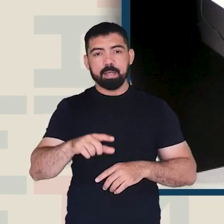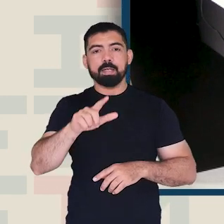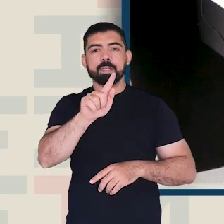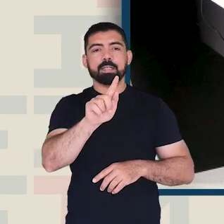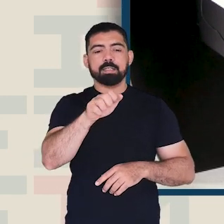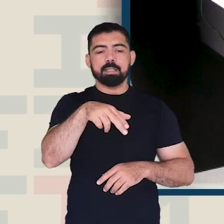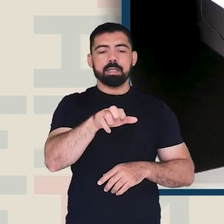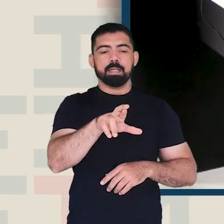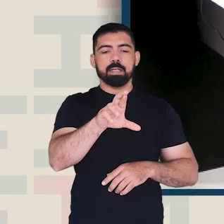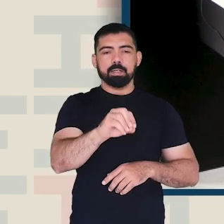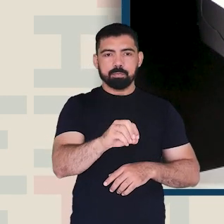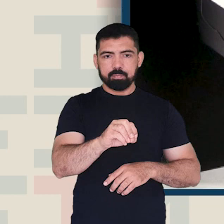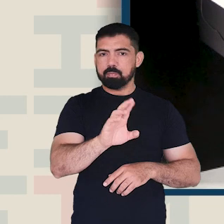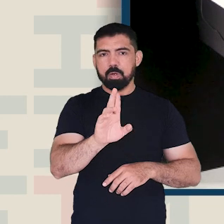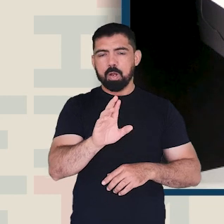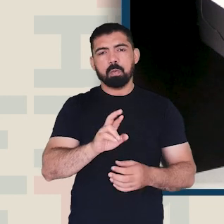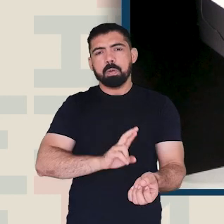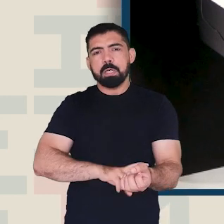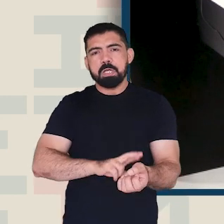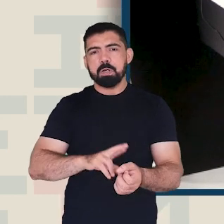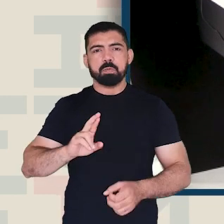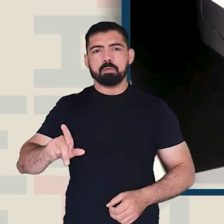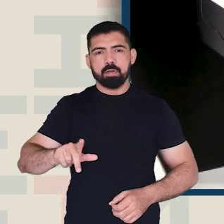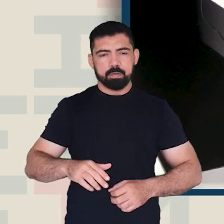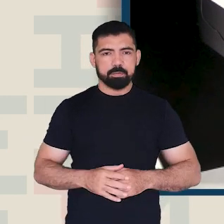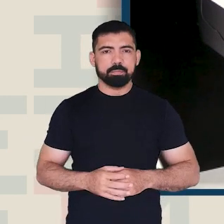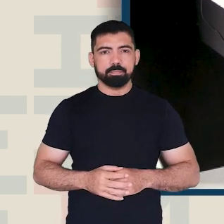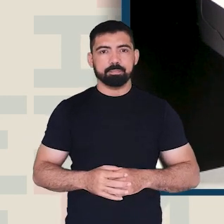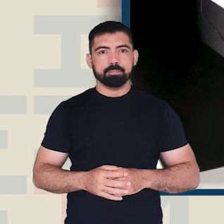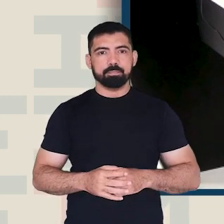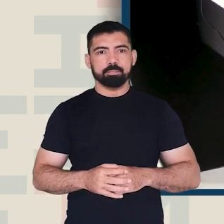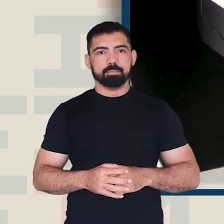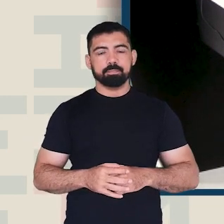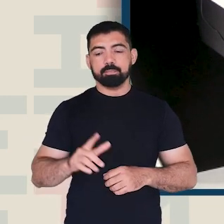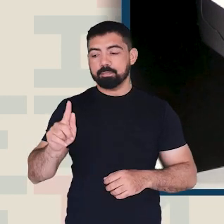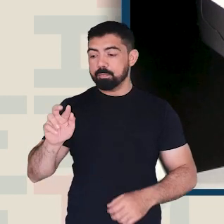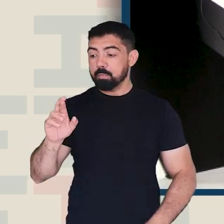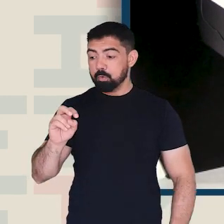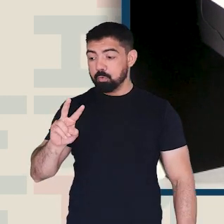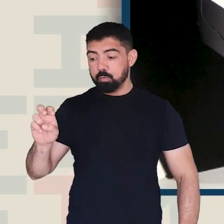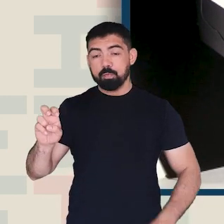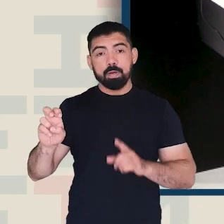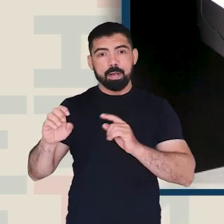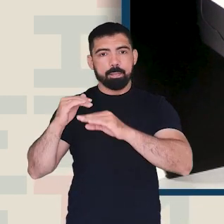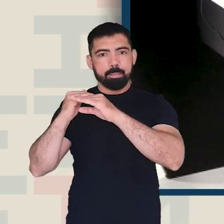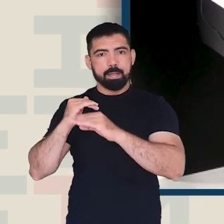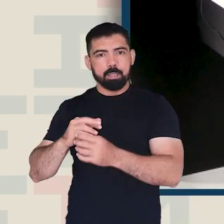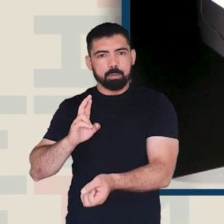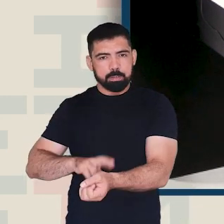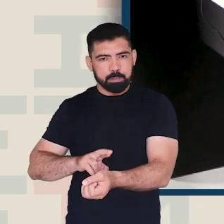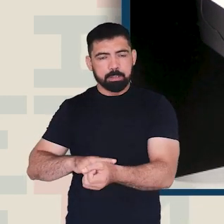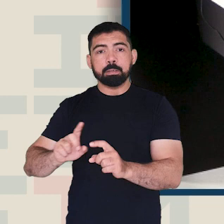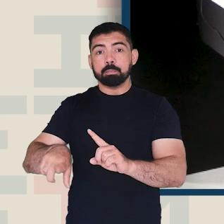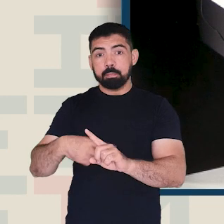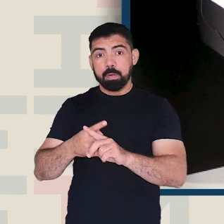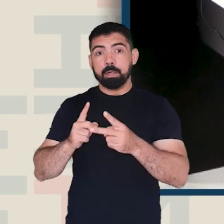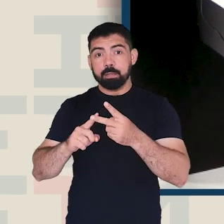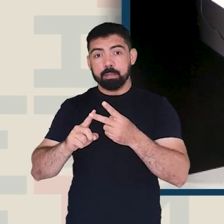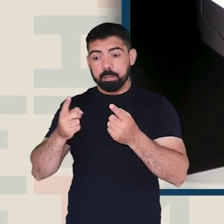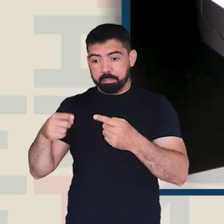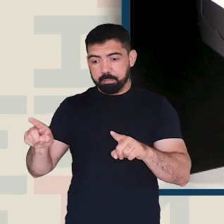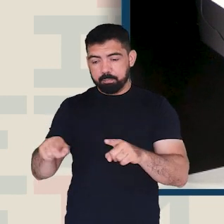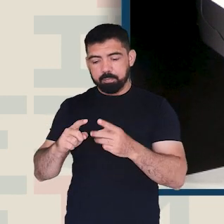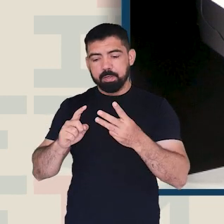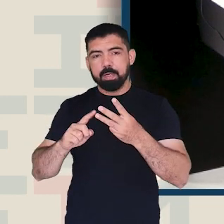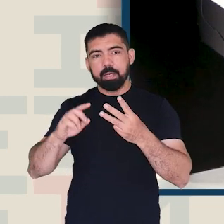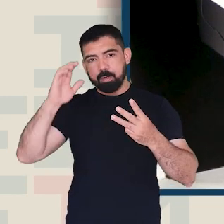de samba, porque é muito fácil confundir isso, ok? Então vamos lá. O groove, além dele ser um padrão rítmico, ele ser um padrão melódico, ele